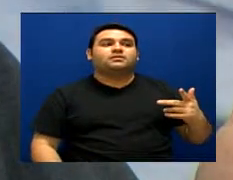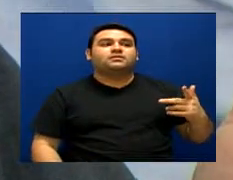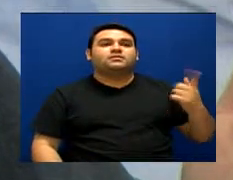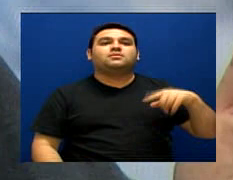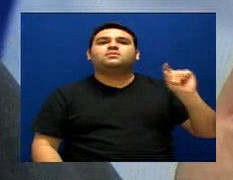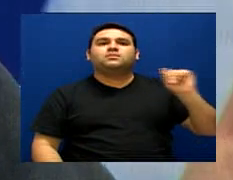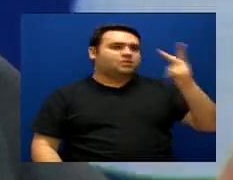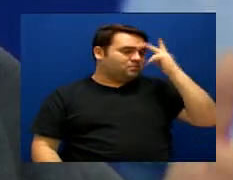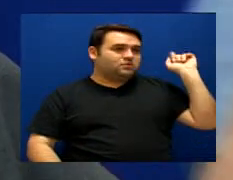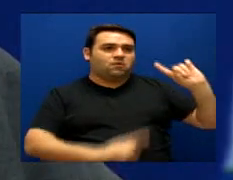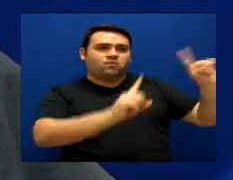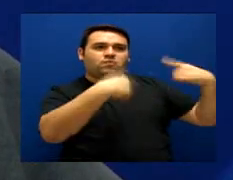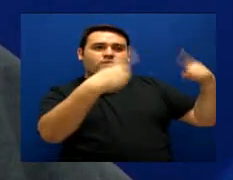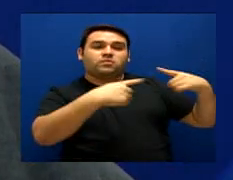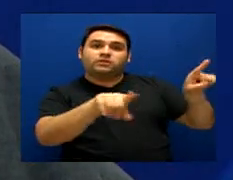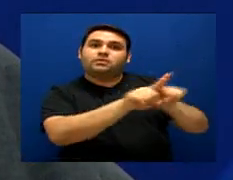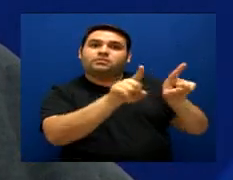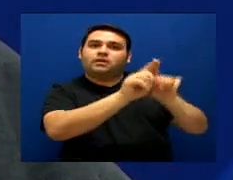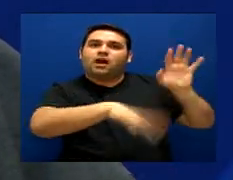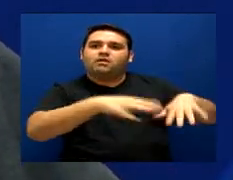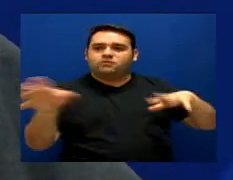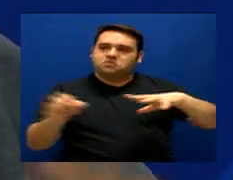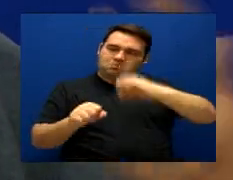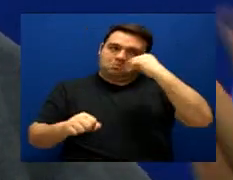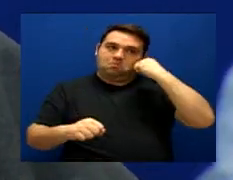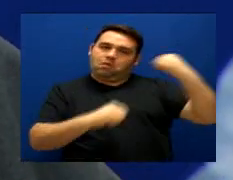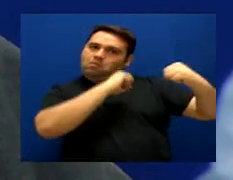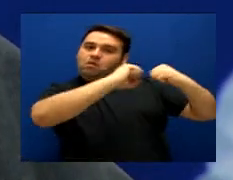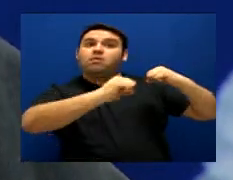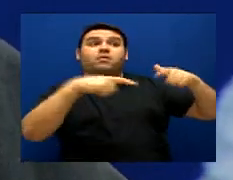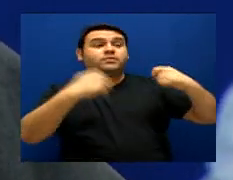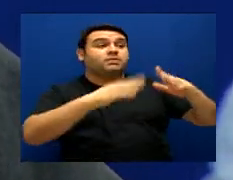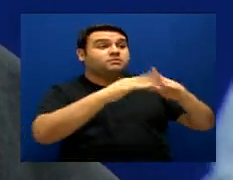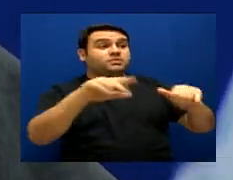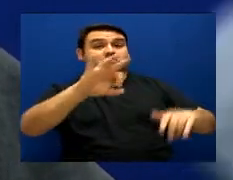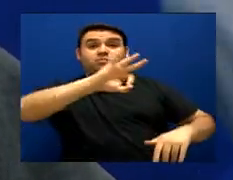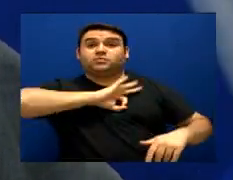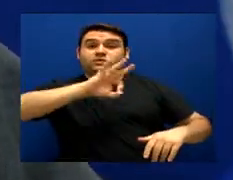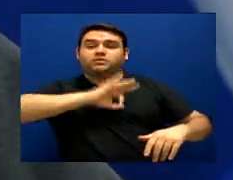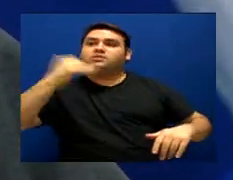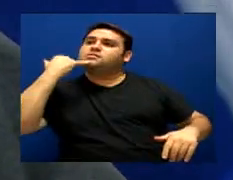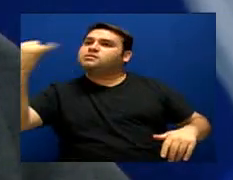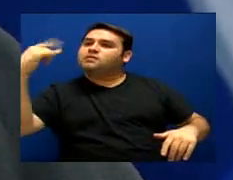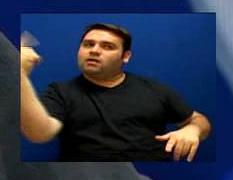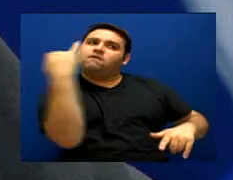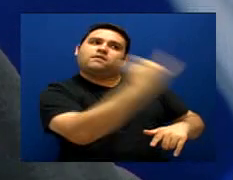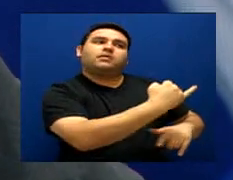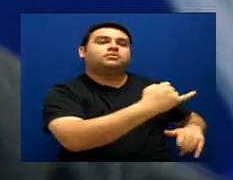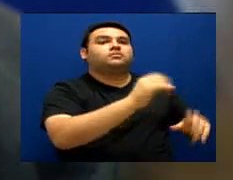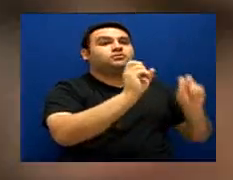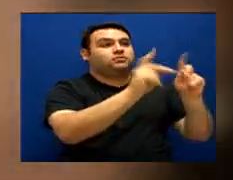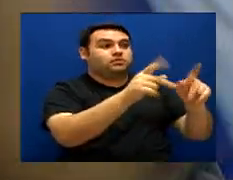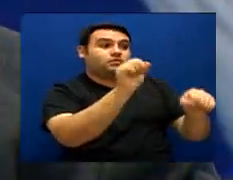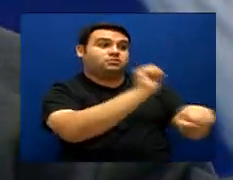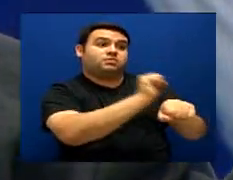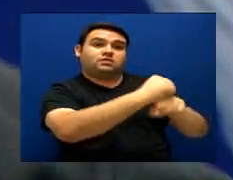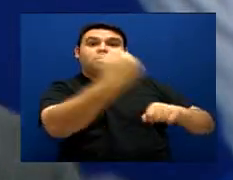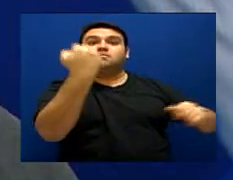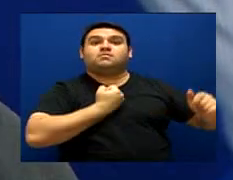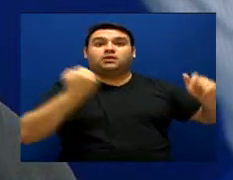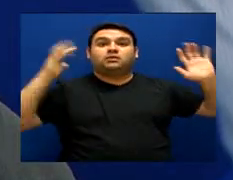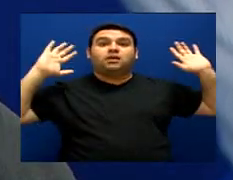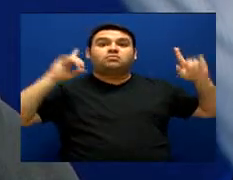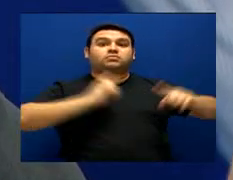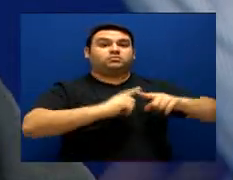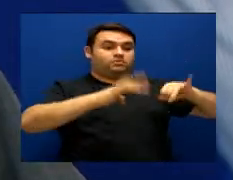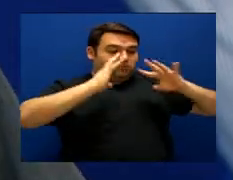somos escorraçadas, quando não, até agredidas. Você tem que implorar para a polícia militar, falar, bom, vou esperar ele me matar, então, para